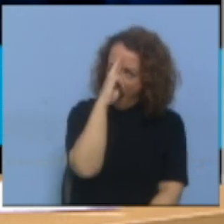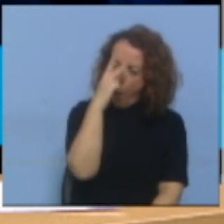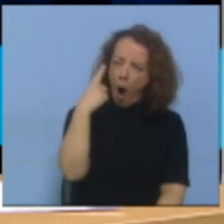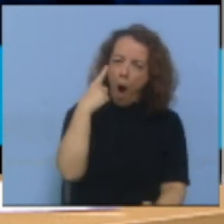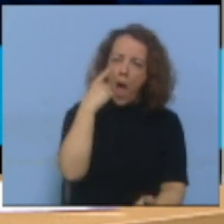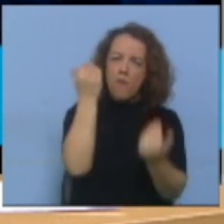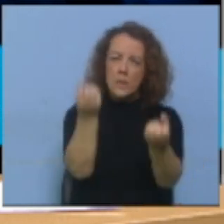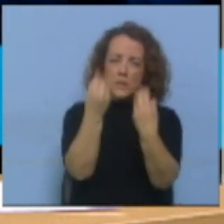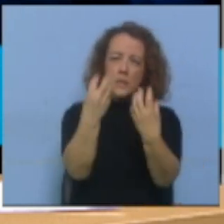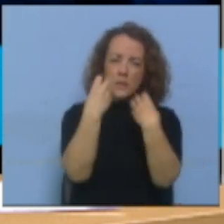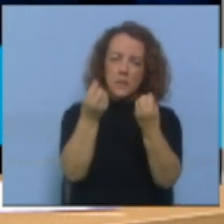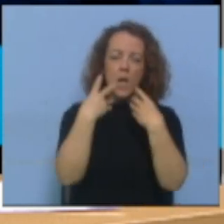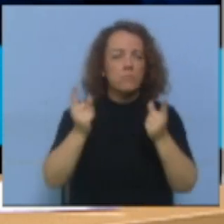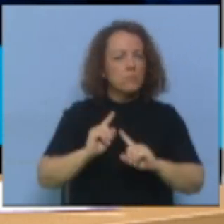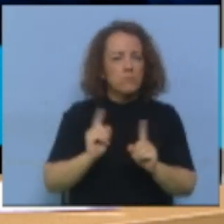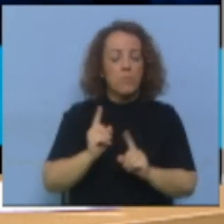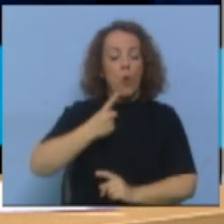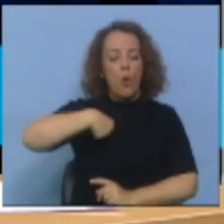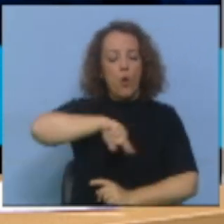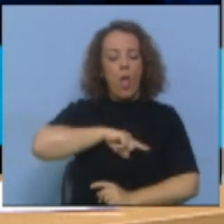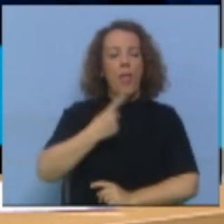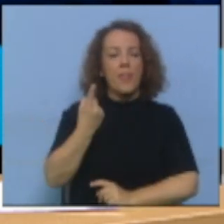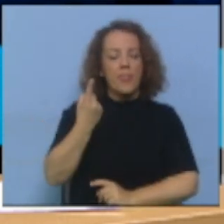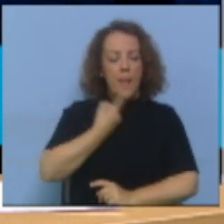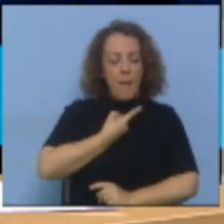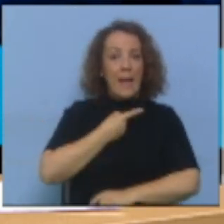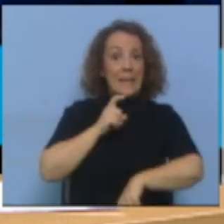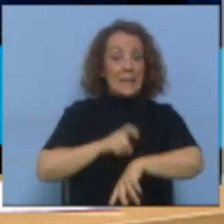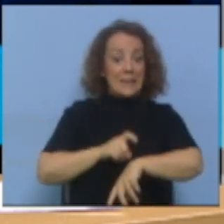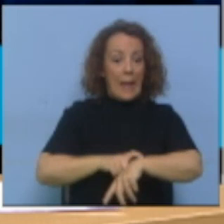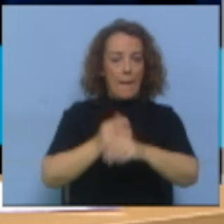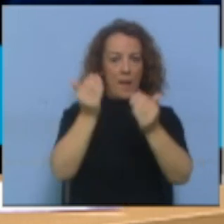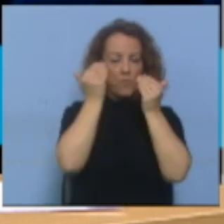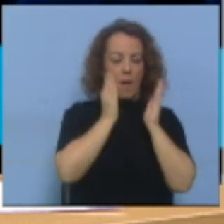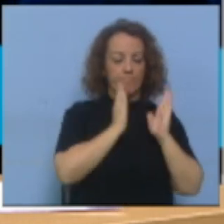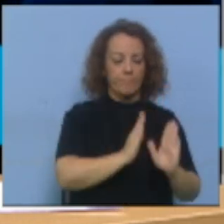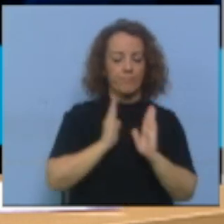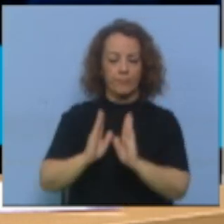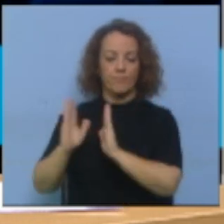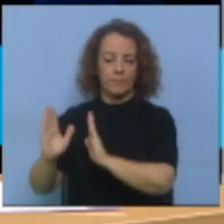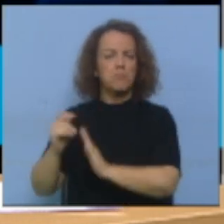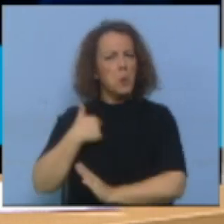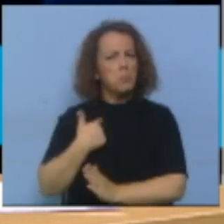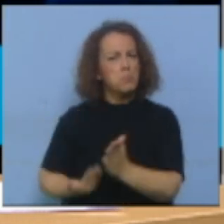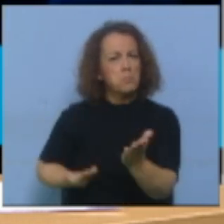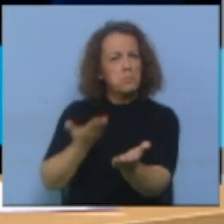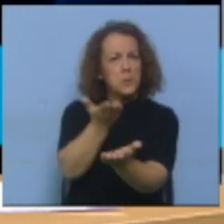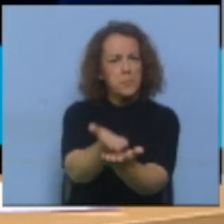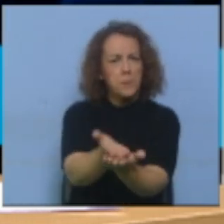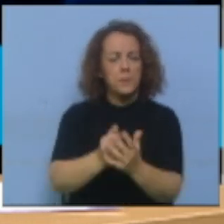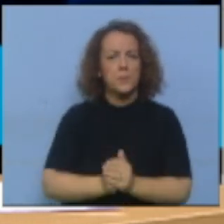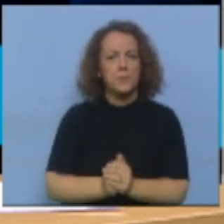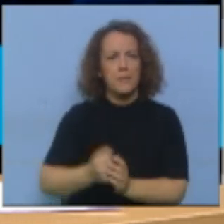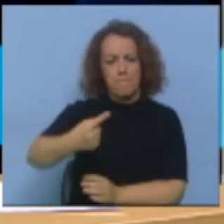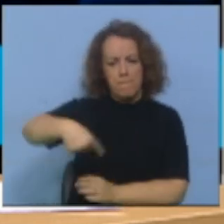quantidade de informação. E devemos precisamente regular o tempo de informação. Mas eu sugeria aos